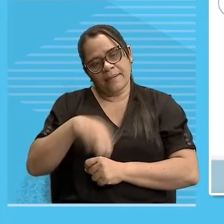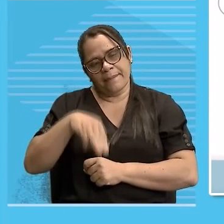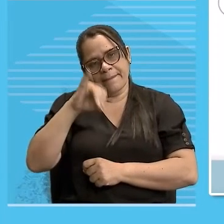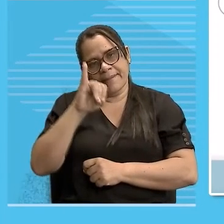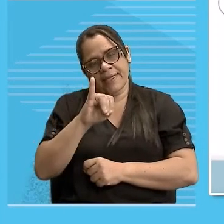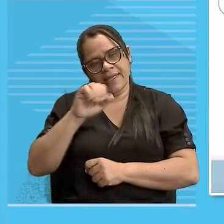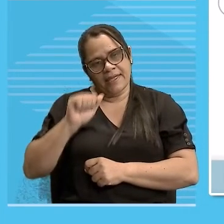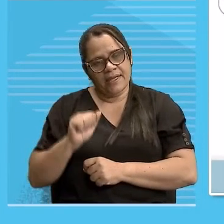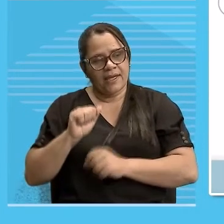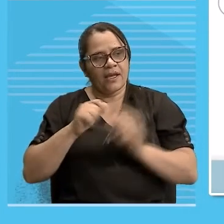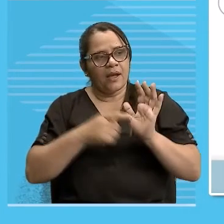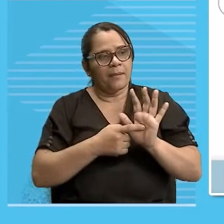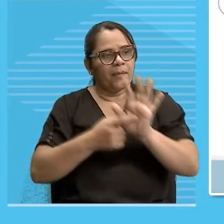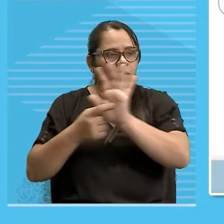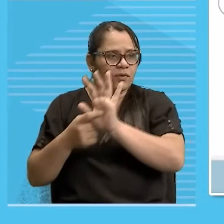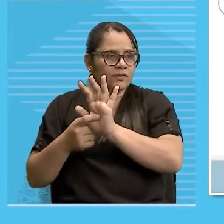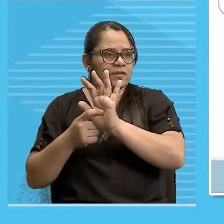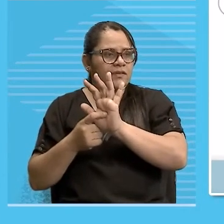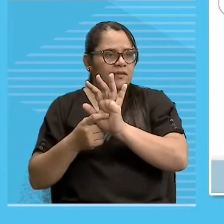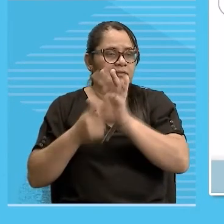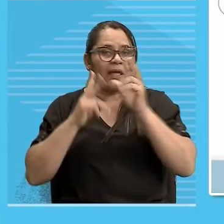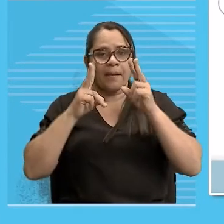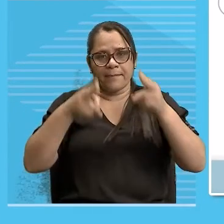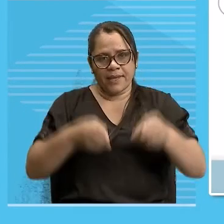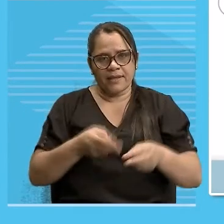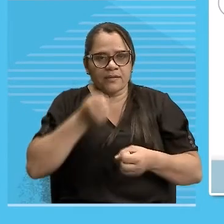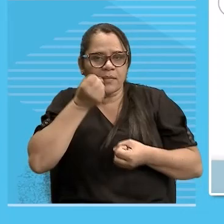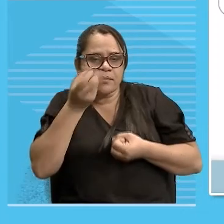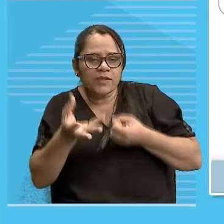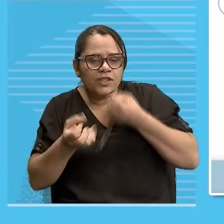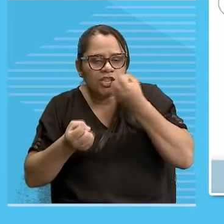distintos. Ou seja, a mesma interjeição,